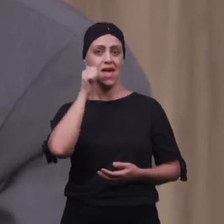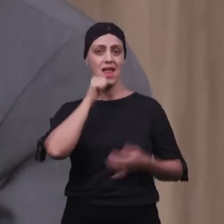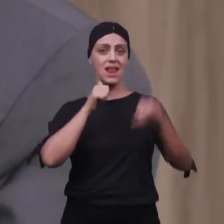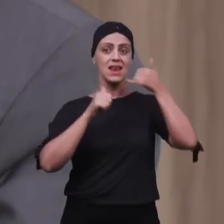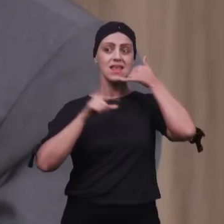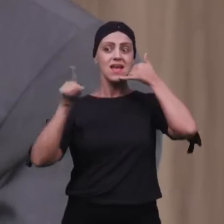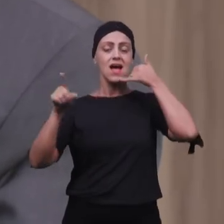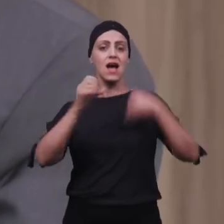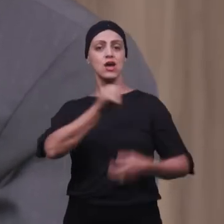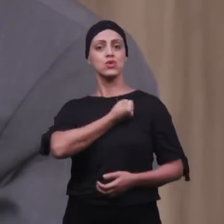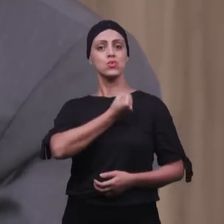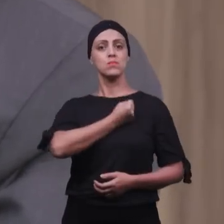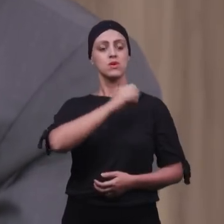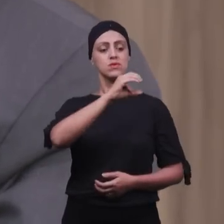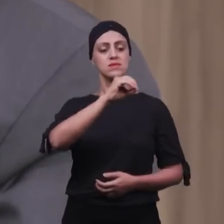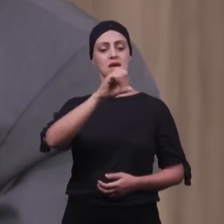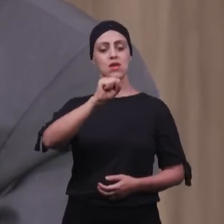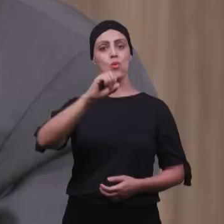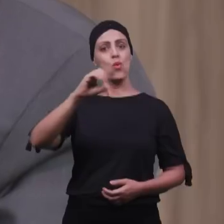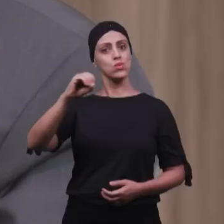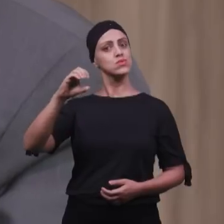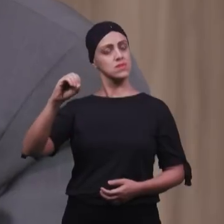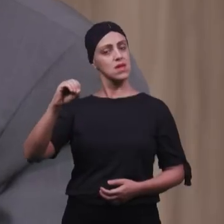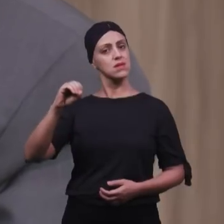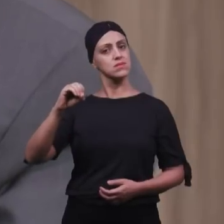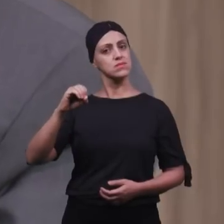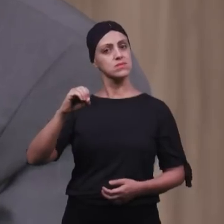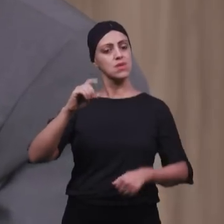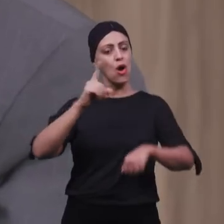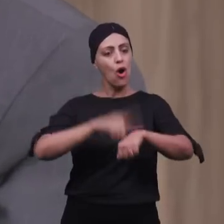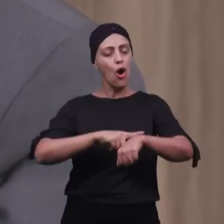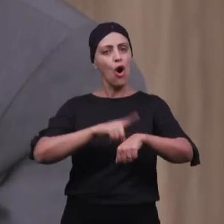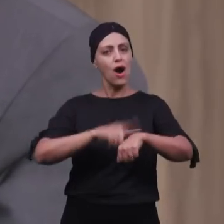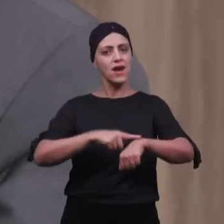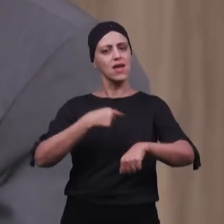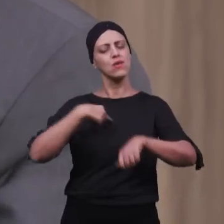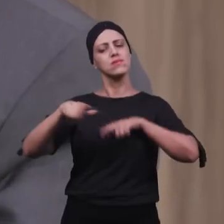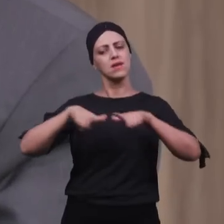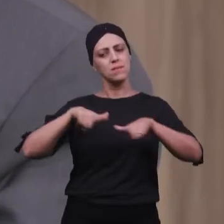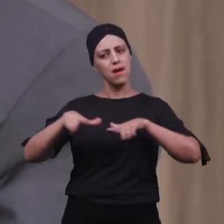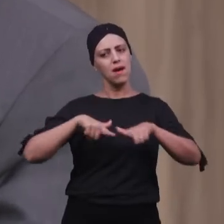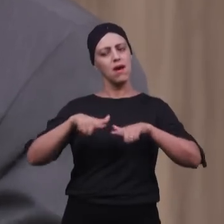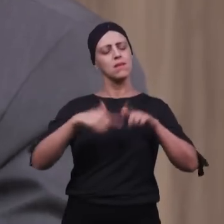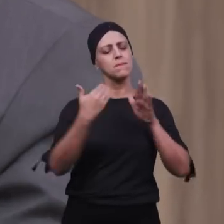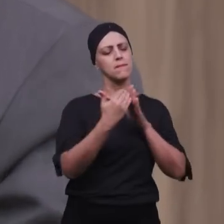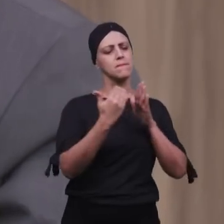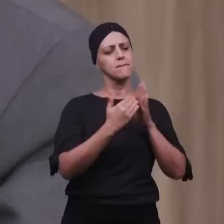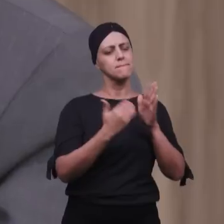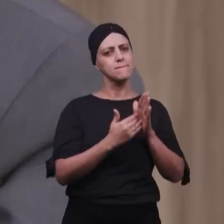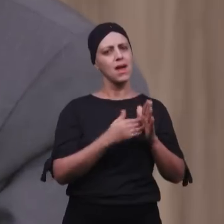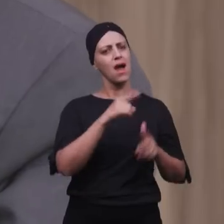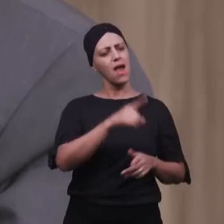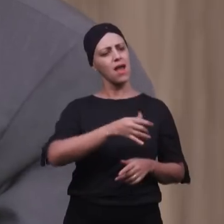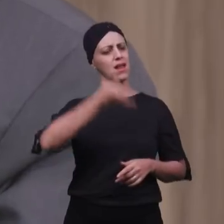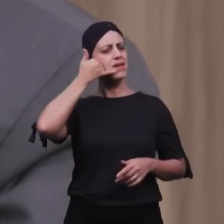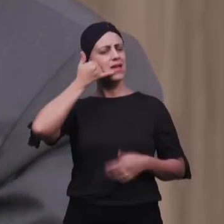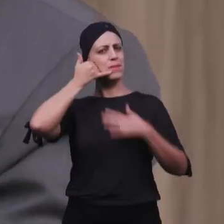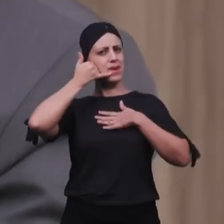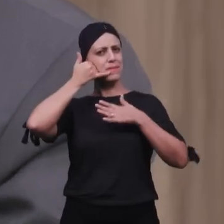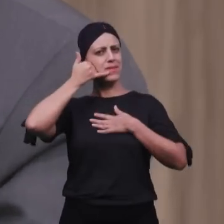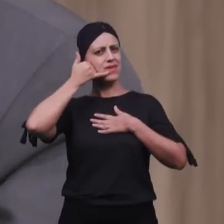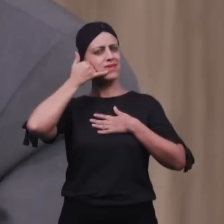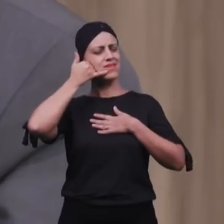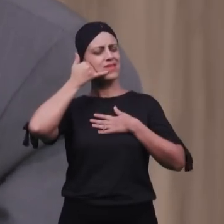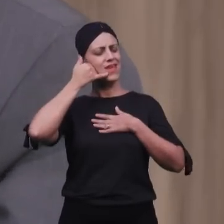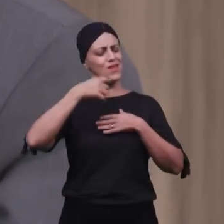0800, e normalmente eu estou nesse horário, vai ser uma alegria para mim, vai ser